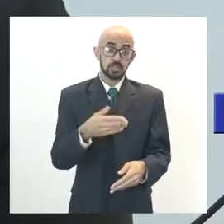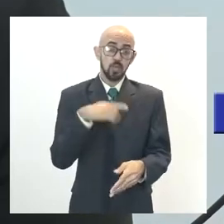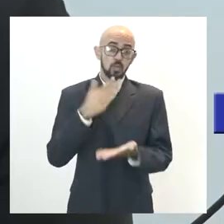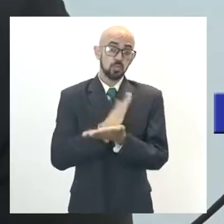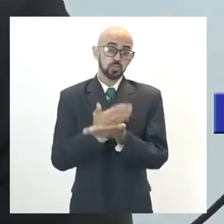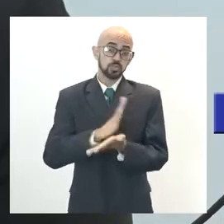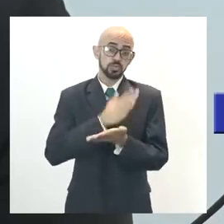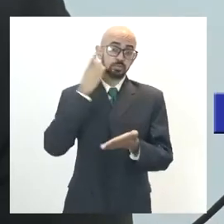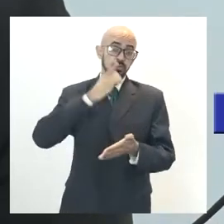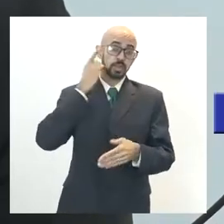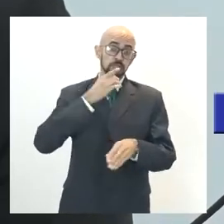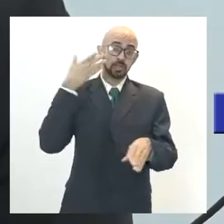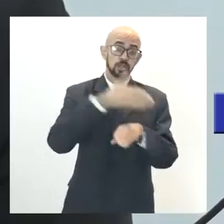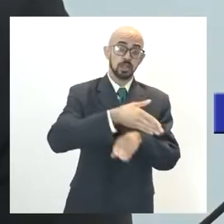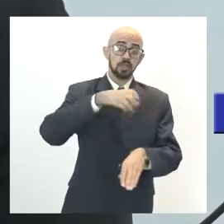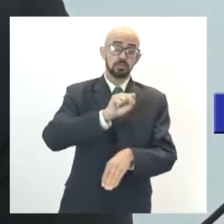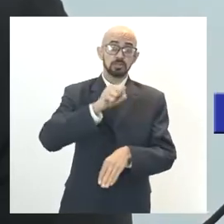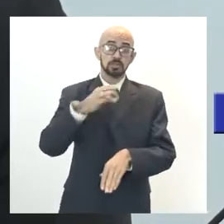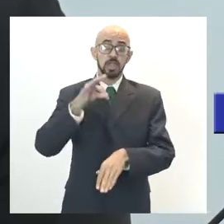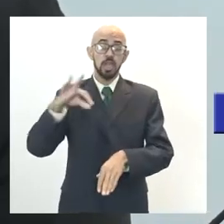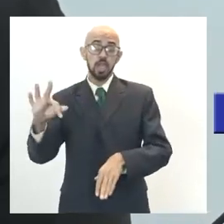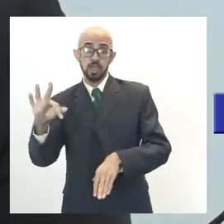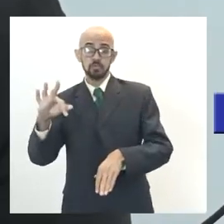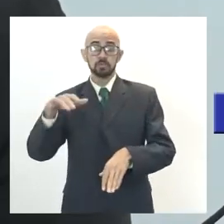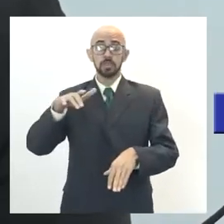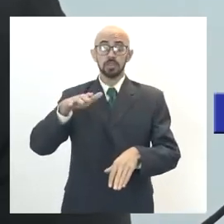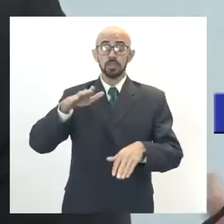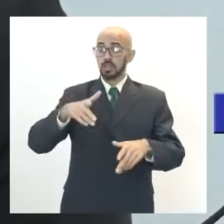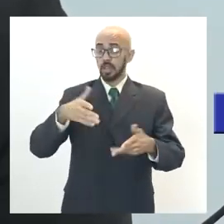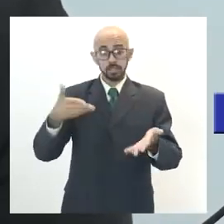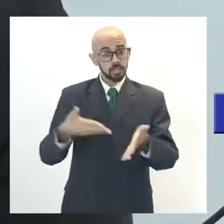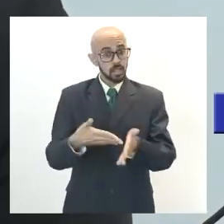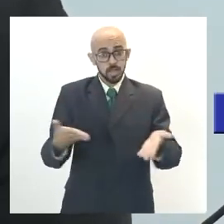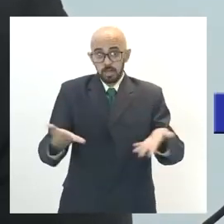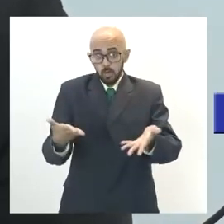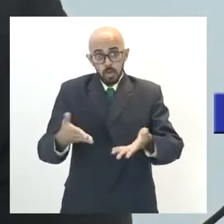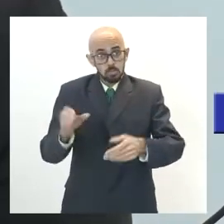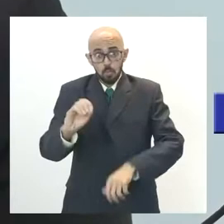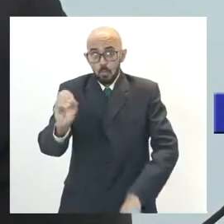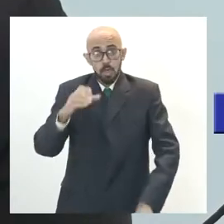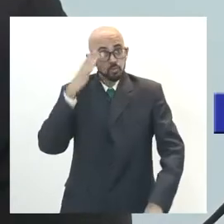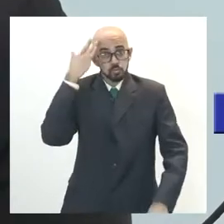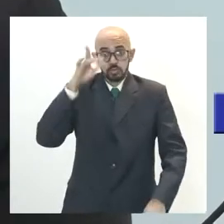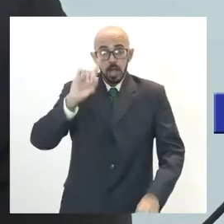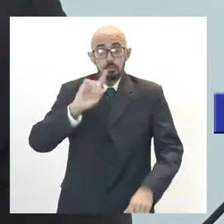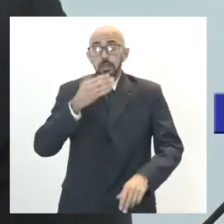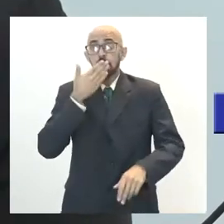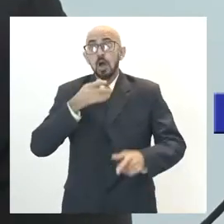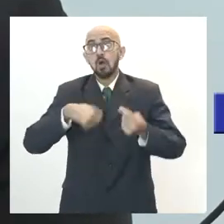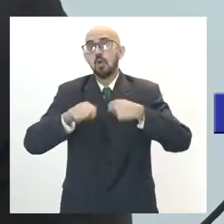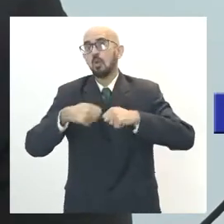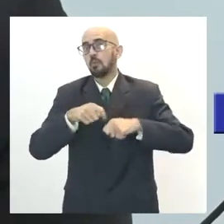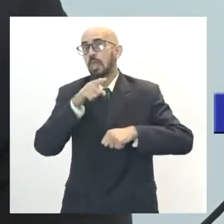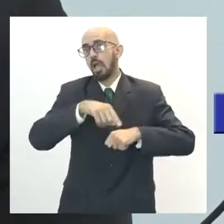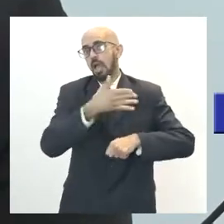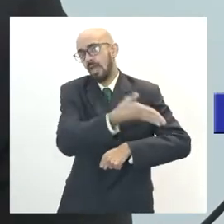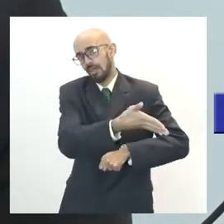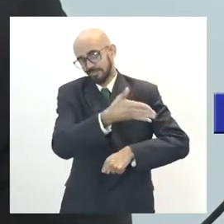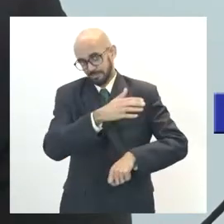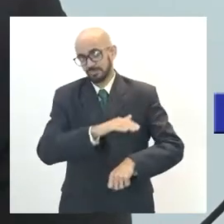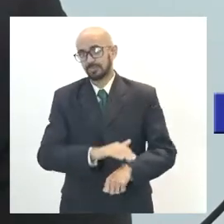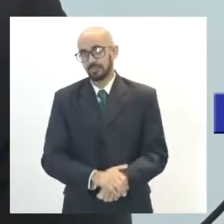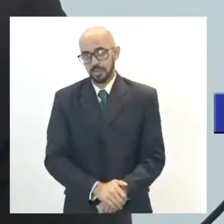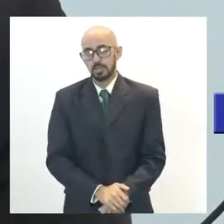para que seja apresentado esses estudos e até agora ninguém sabe que economia é essa Então esse é o primeiro dado que eu gostaria de apontar